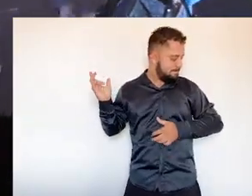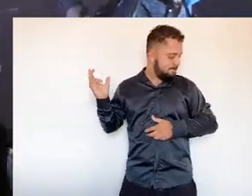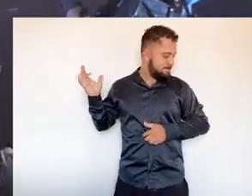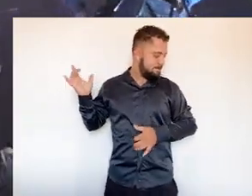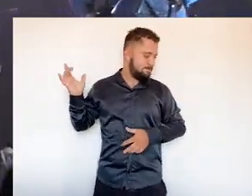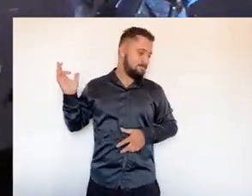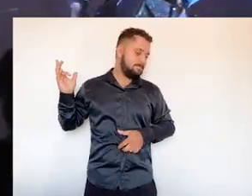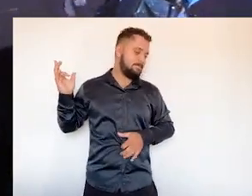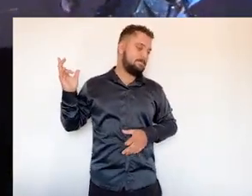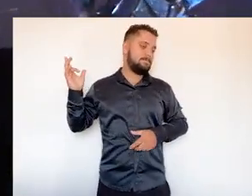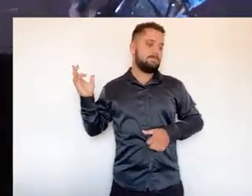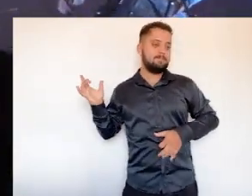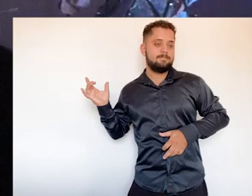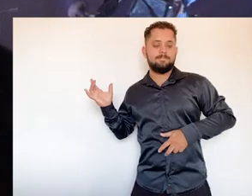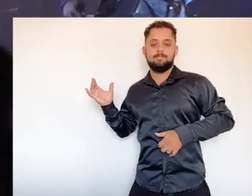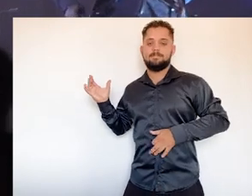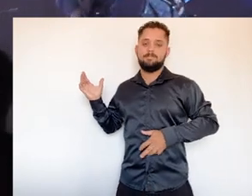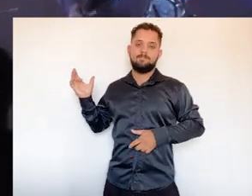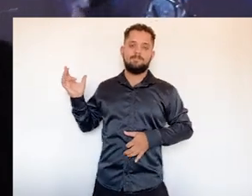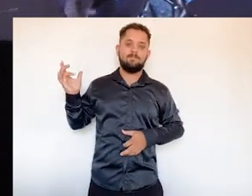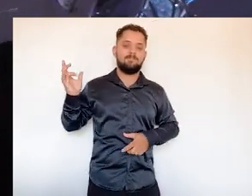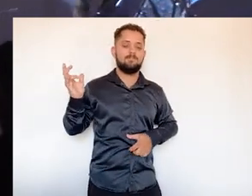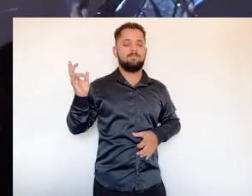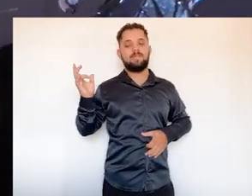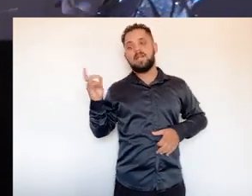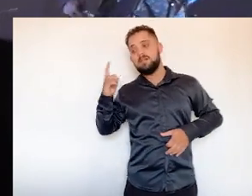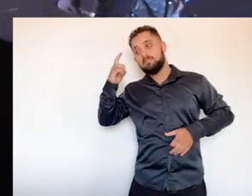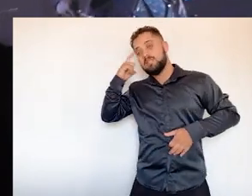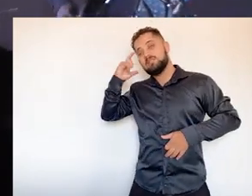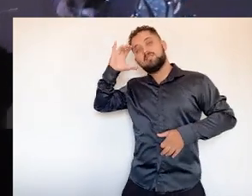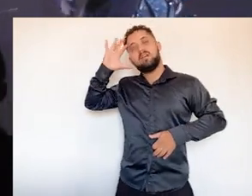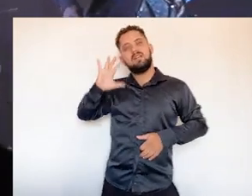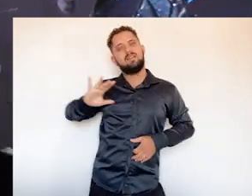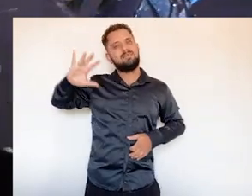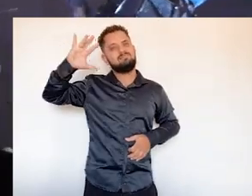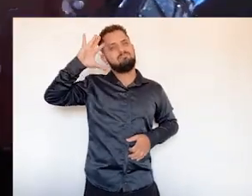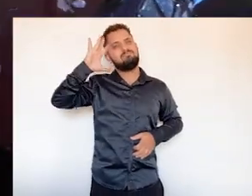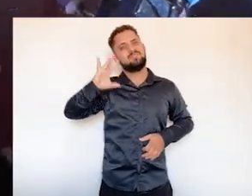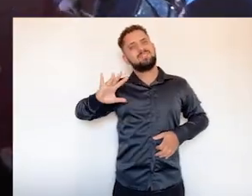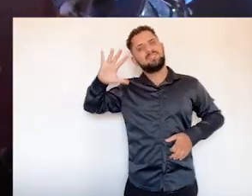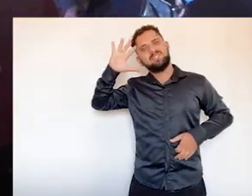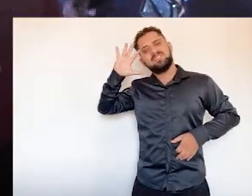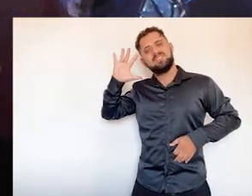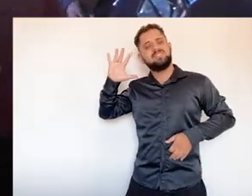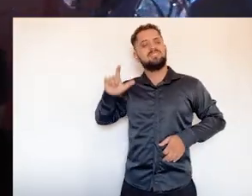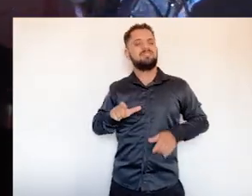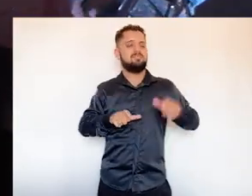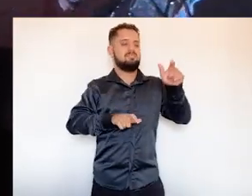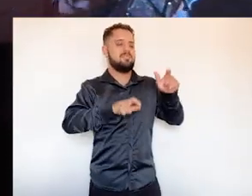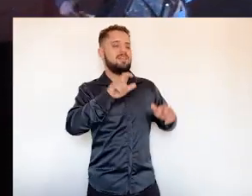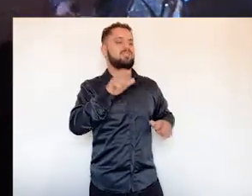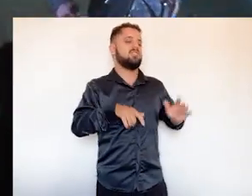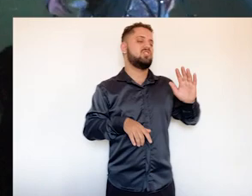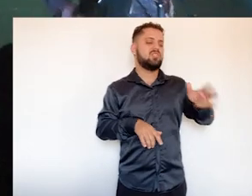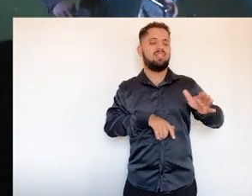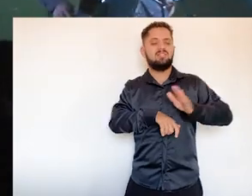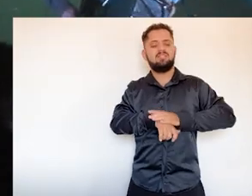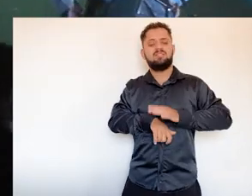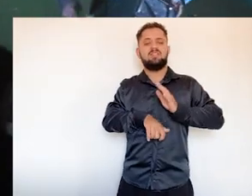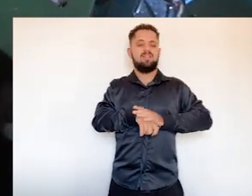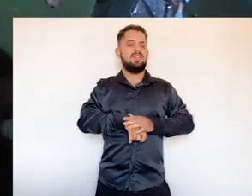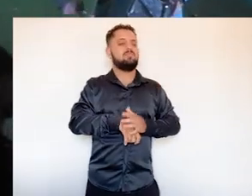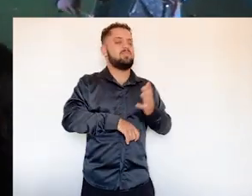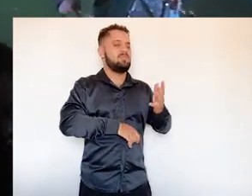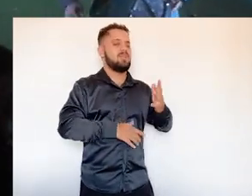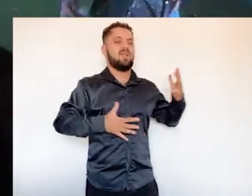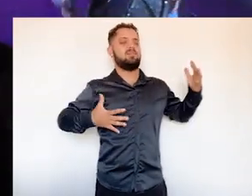Desilusão do pensamento, eu quero você pra dentro do peito. Eu quero me ver no escuro da noite, se